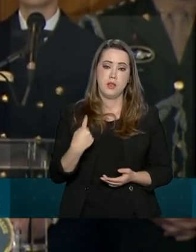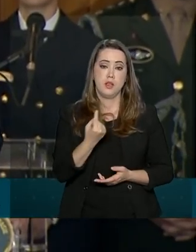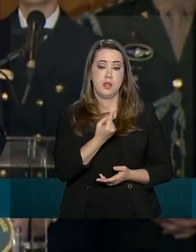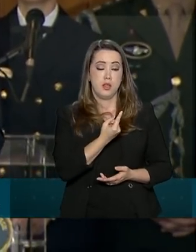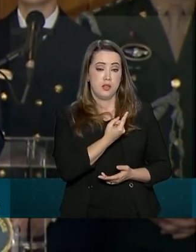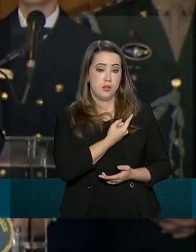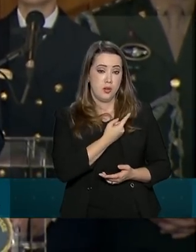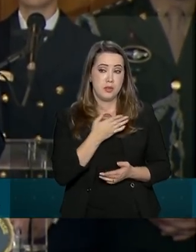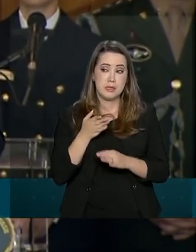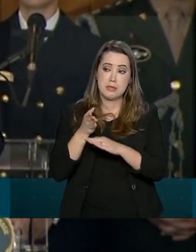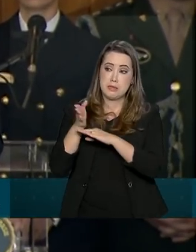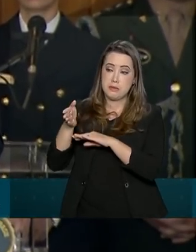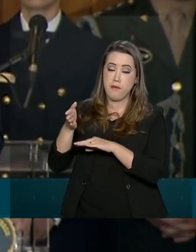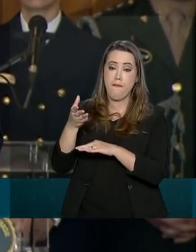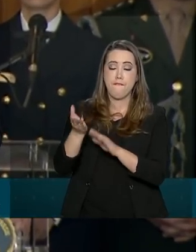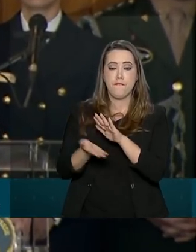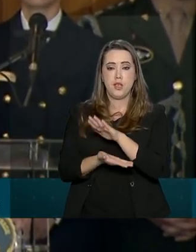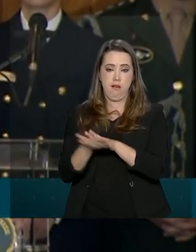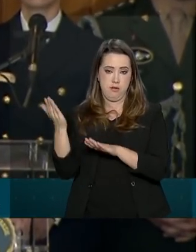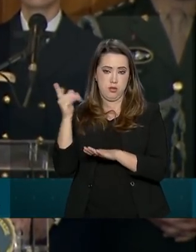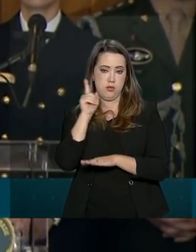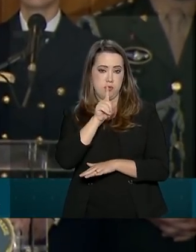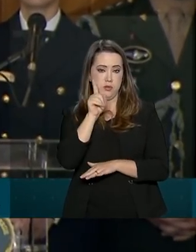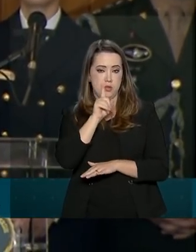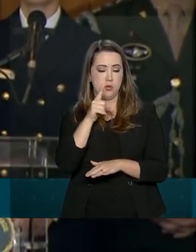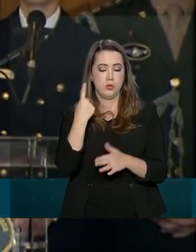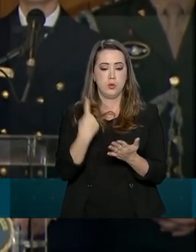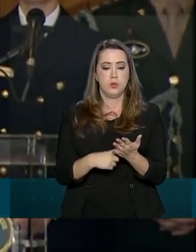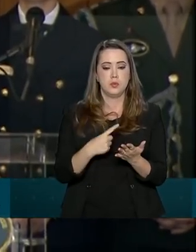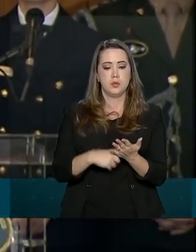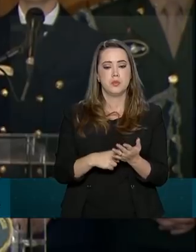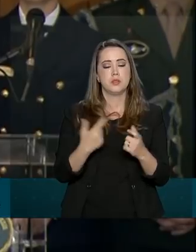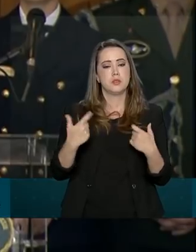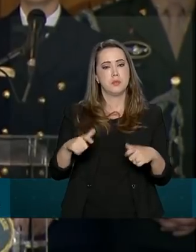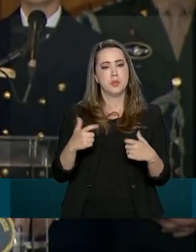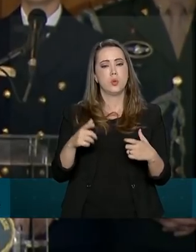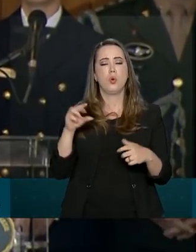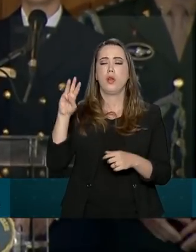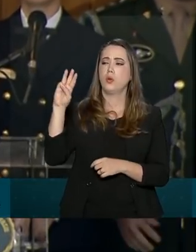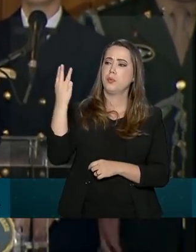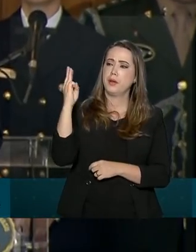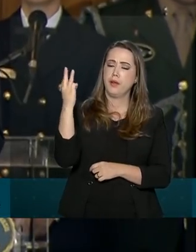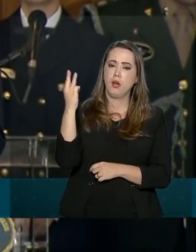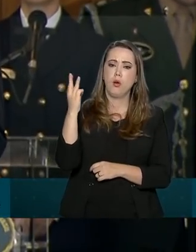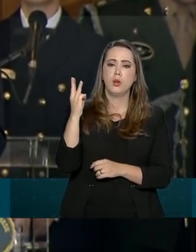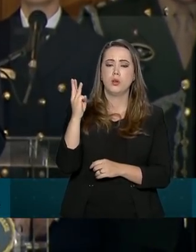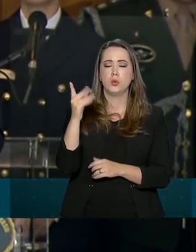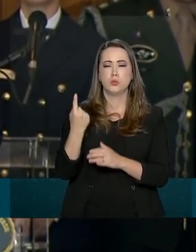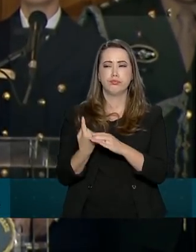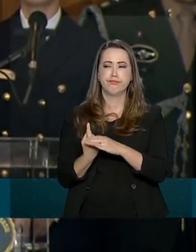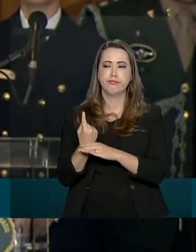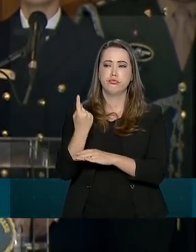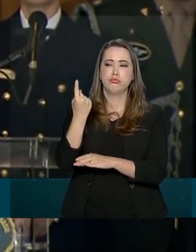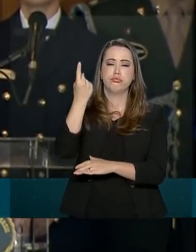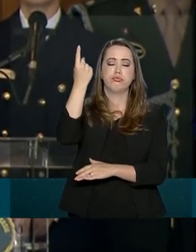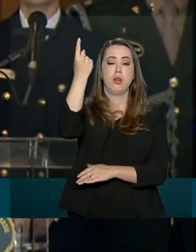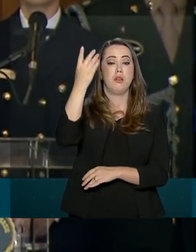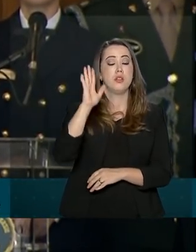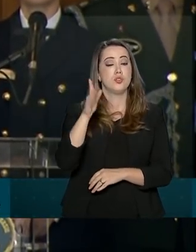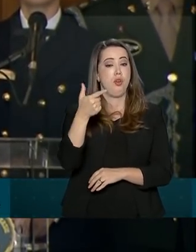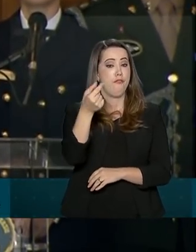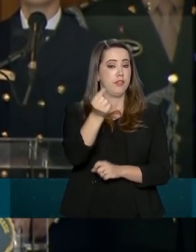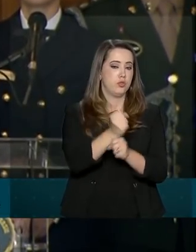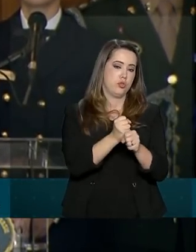também assinamos o tratado na base de lançamento de Alcântara, que, se não me engano, há quase 20 anos